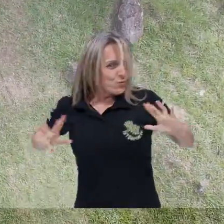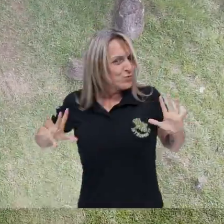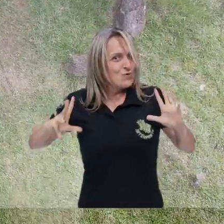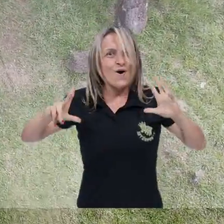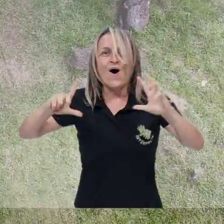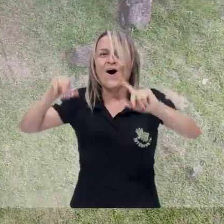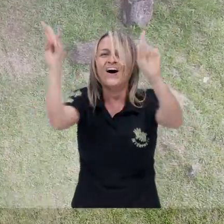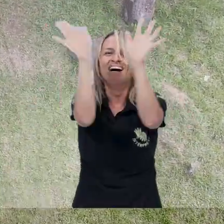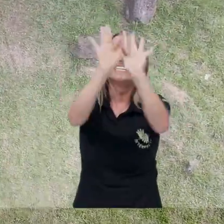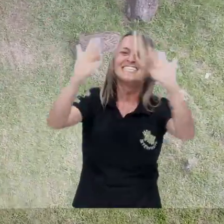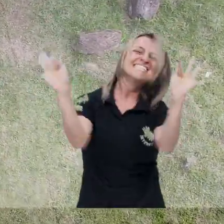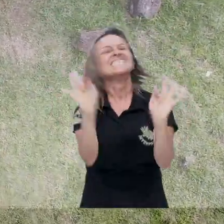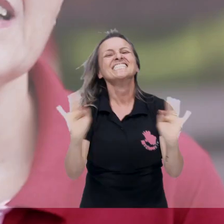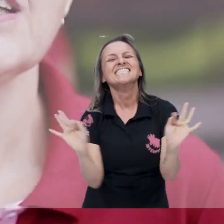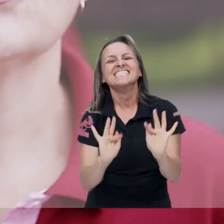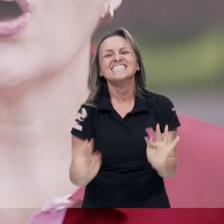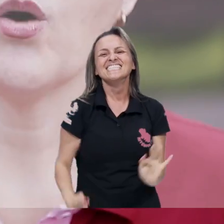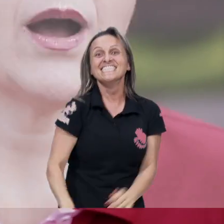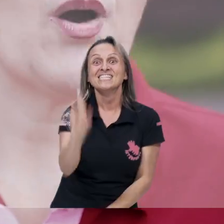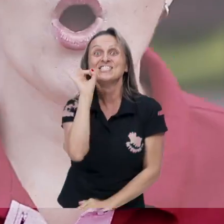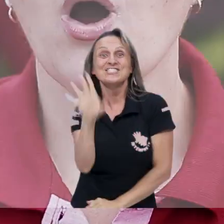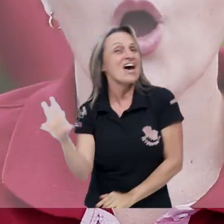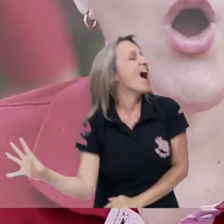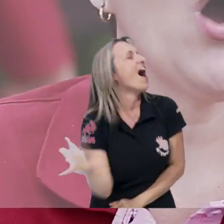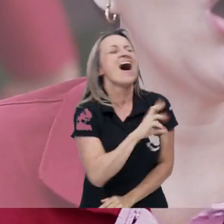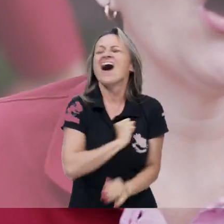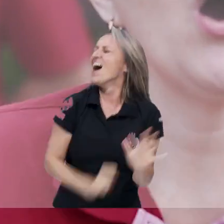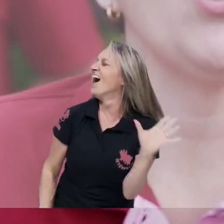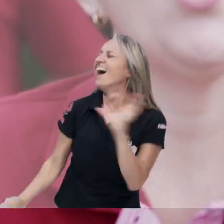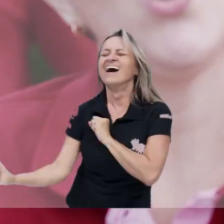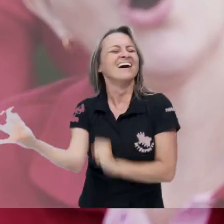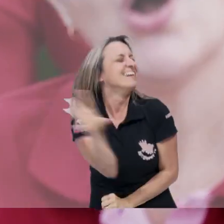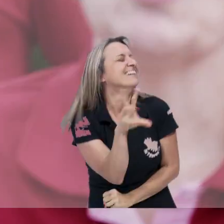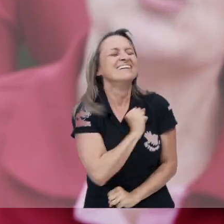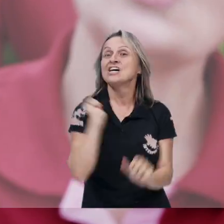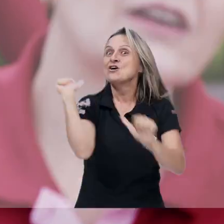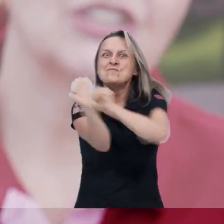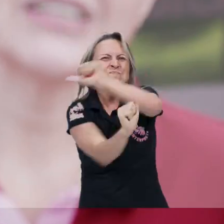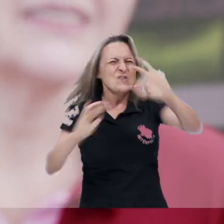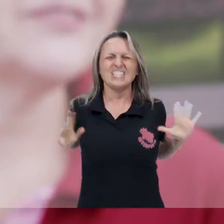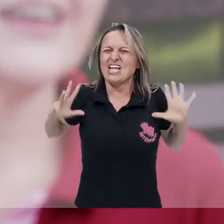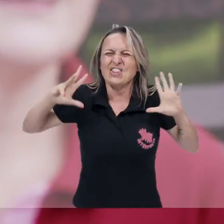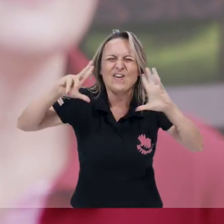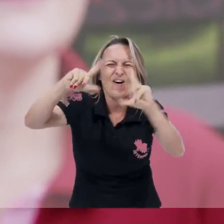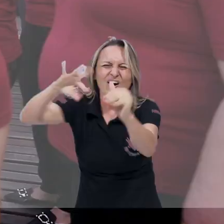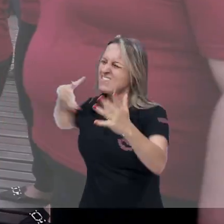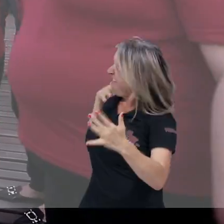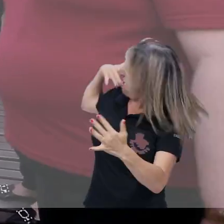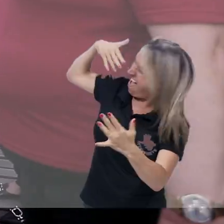feliz Só o amor Muda o que já se